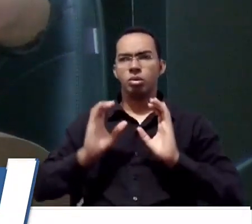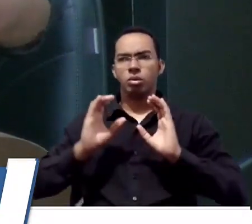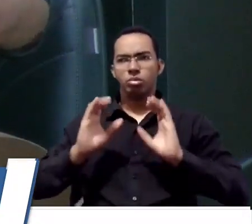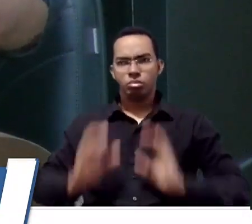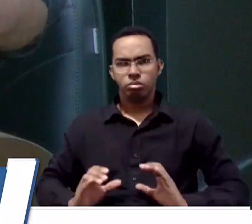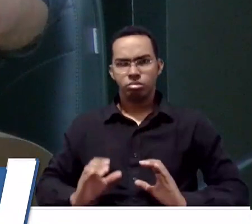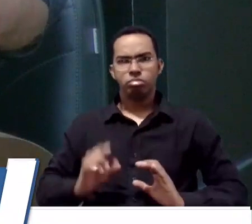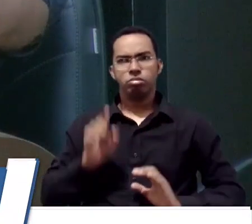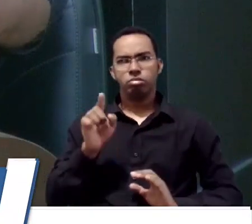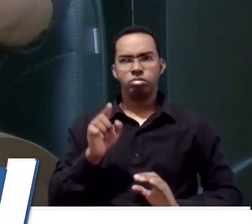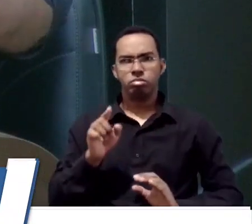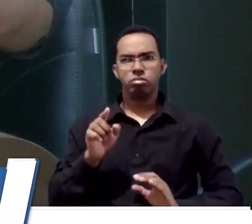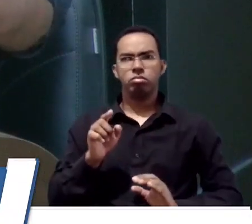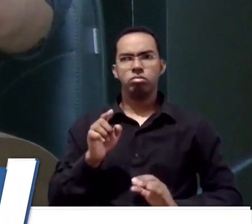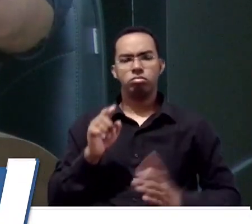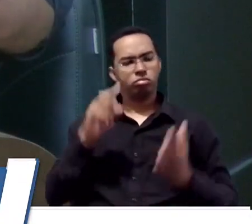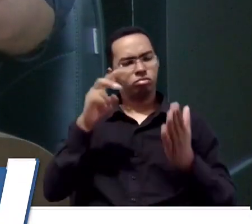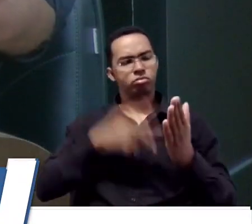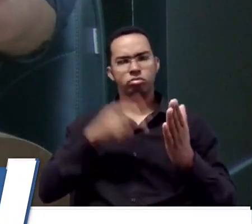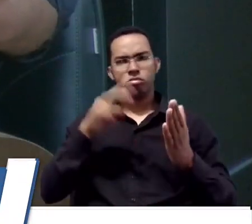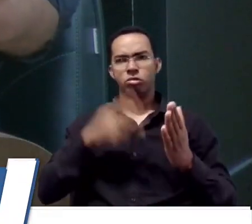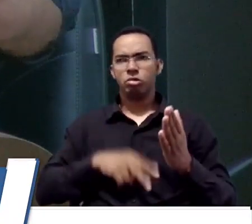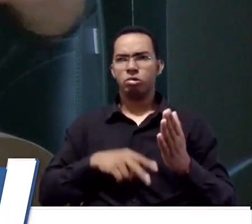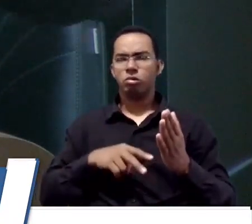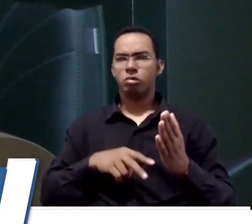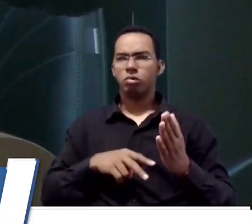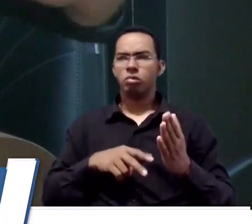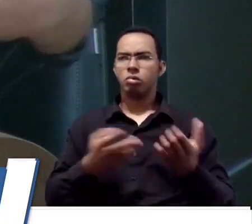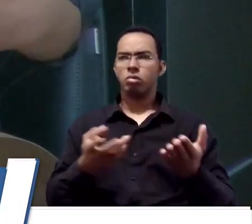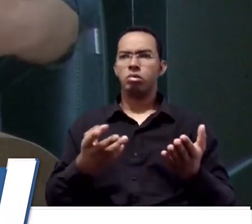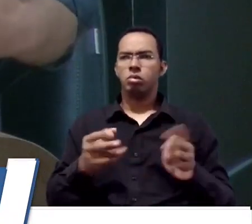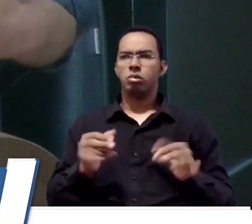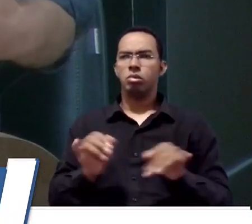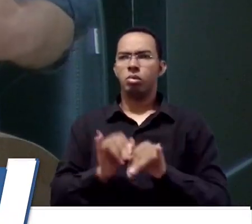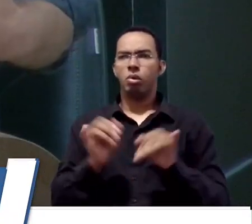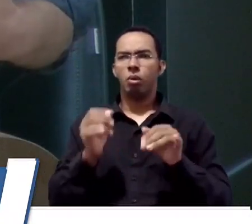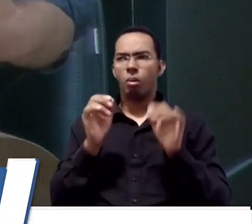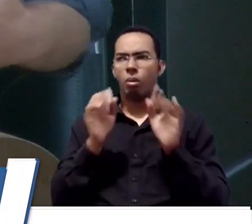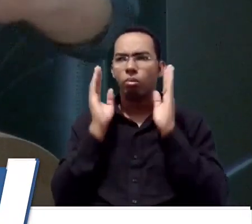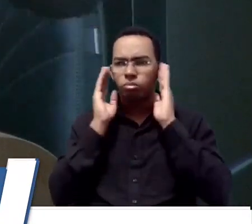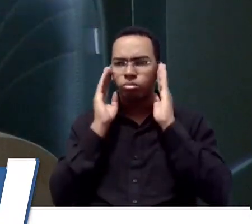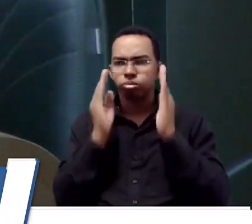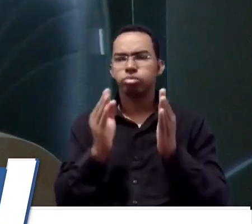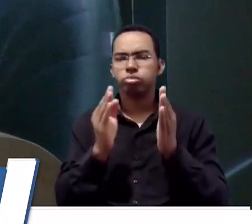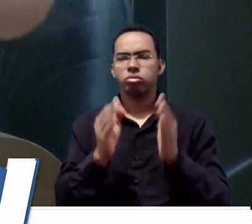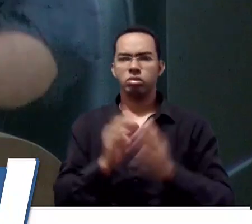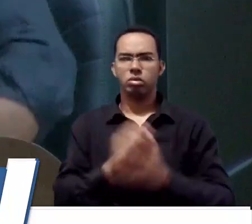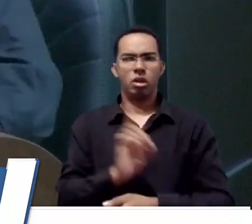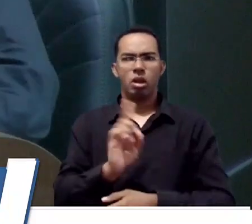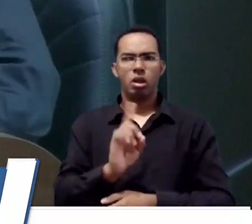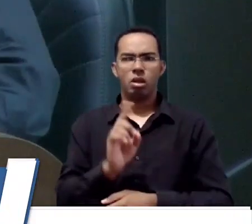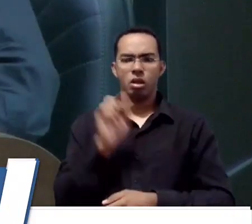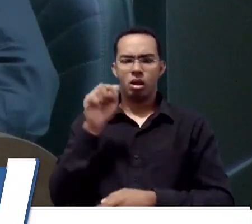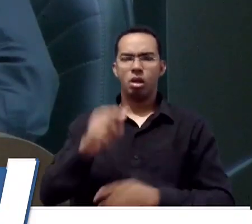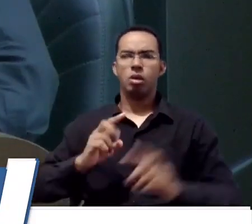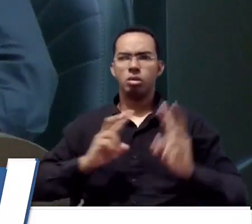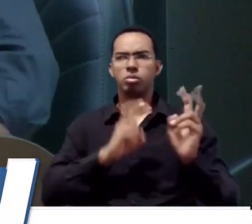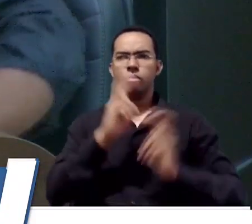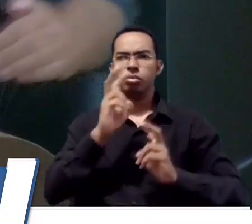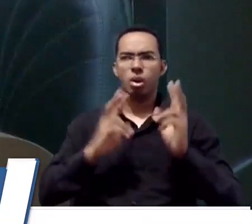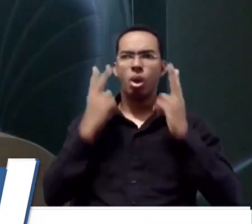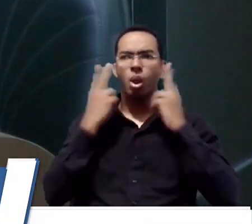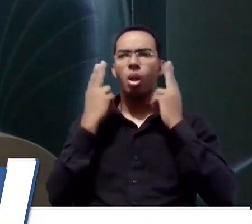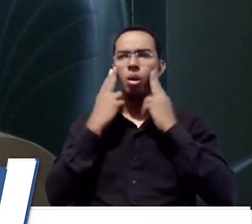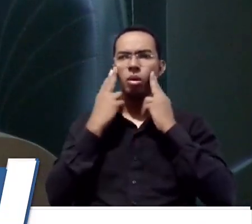cidadão que tem uma leitura, tem a visão em túnel, não tem uma visão periférica. Nós estamos brigando por ideal comum.